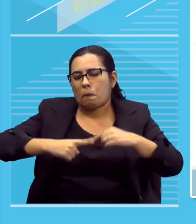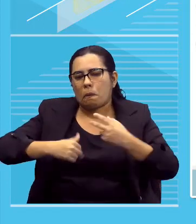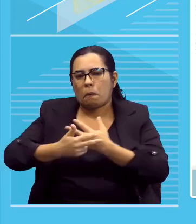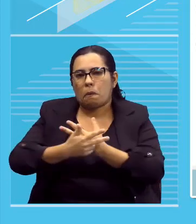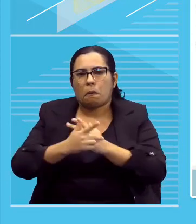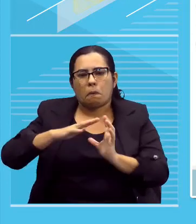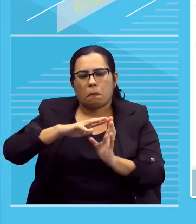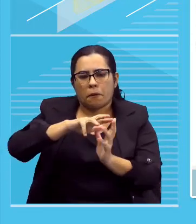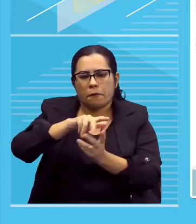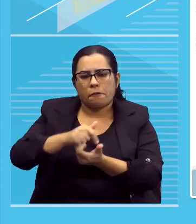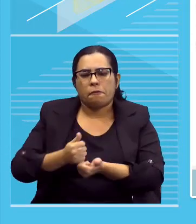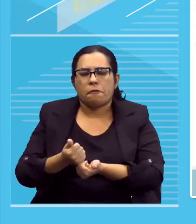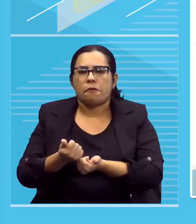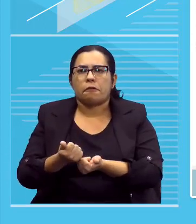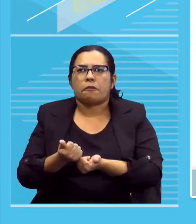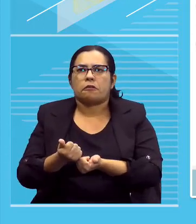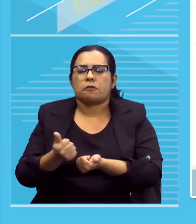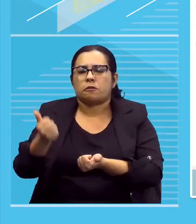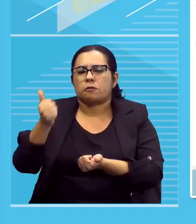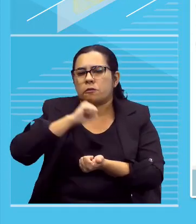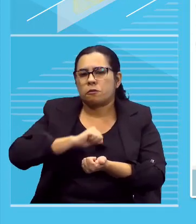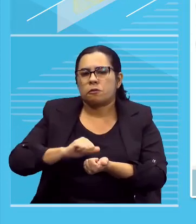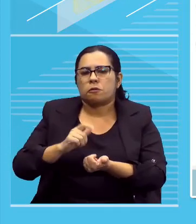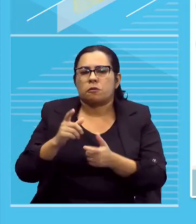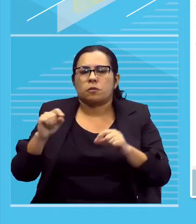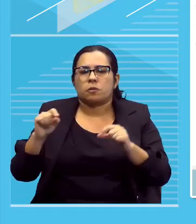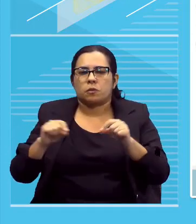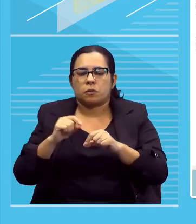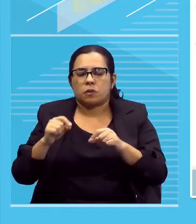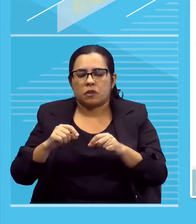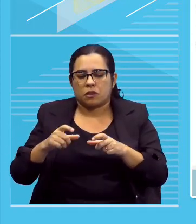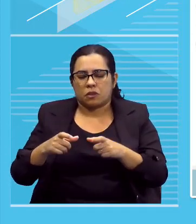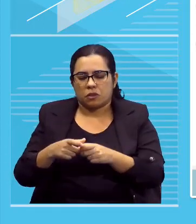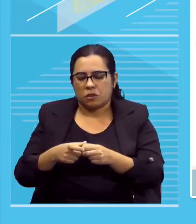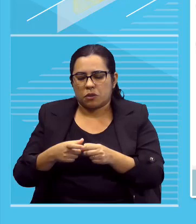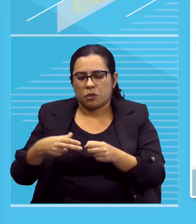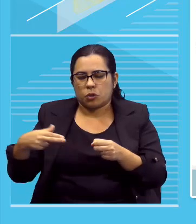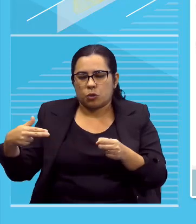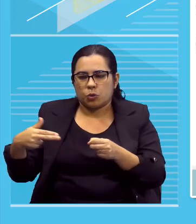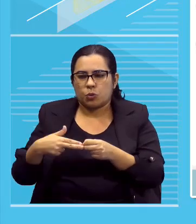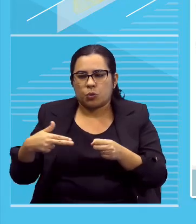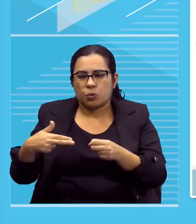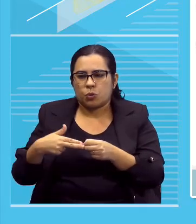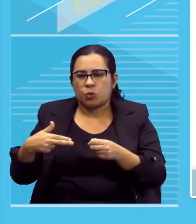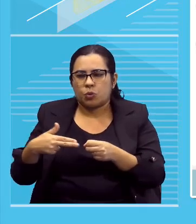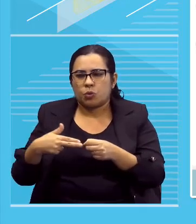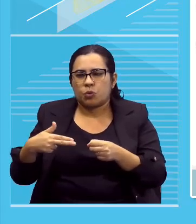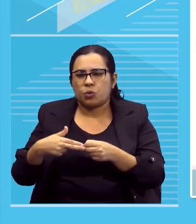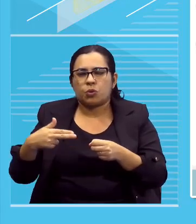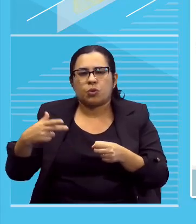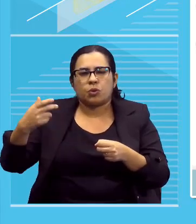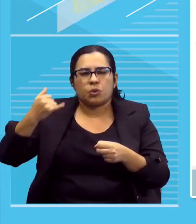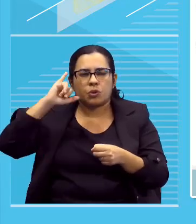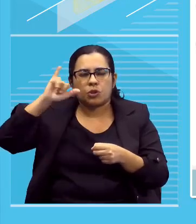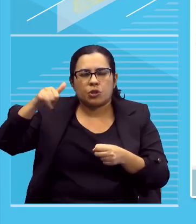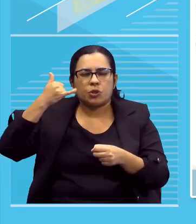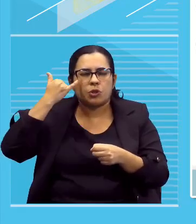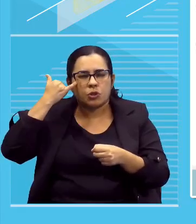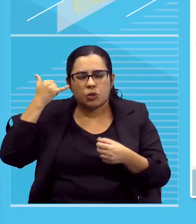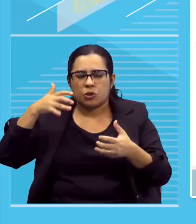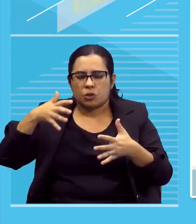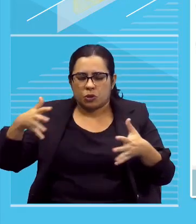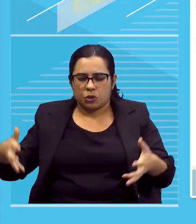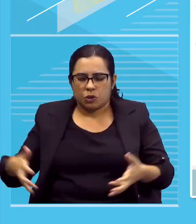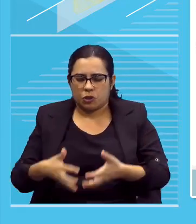no mundo inteiro se consomem que o sushi do Japão o averdurado com macarrão